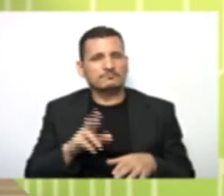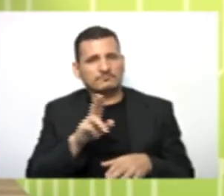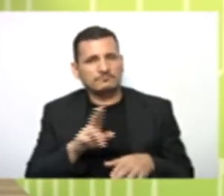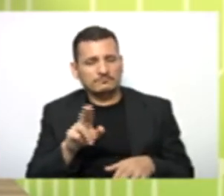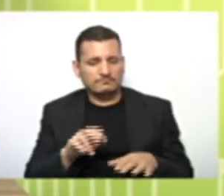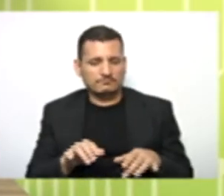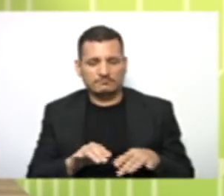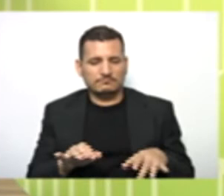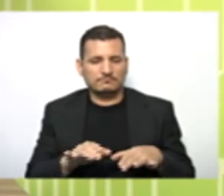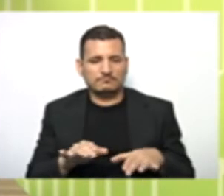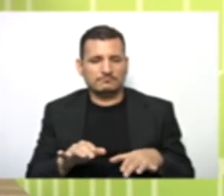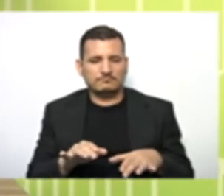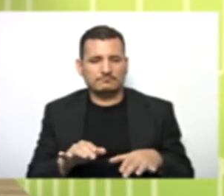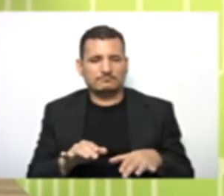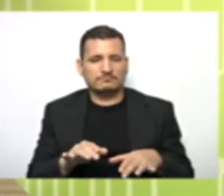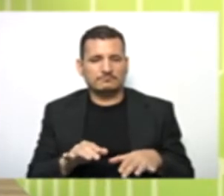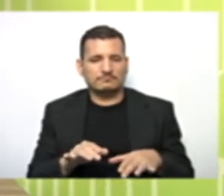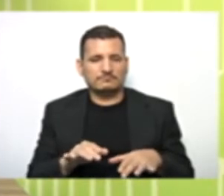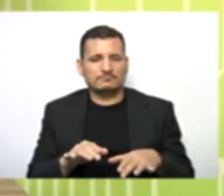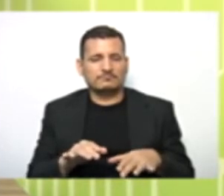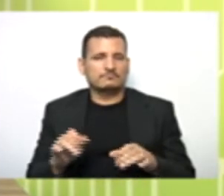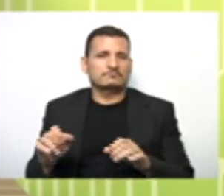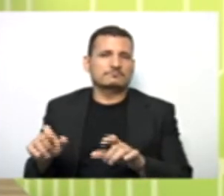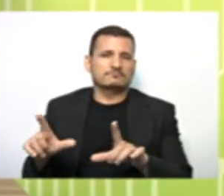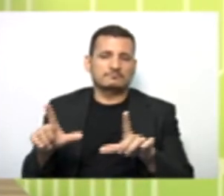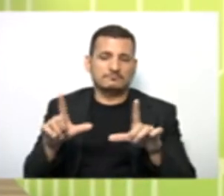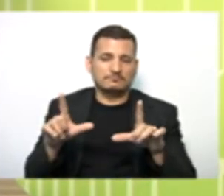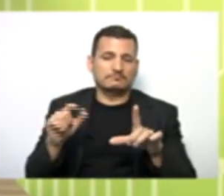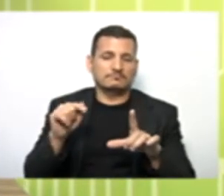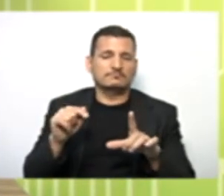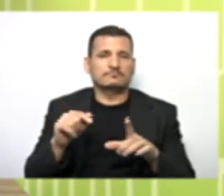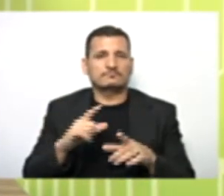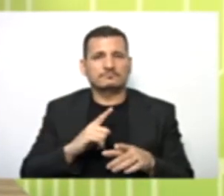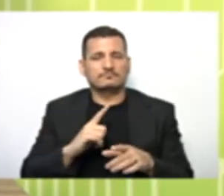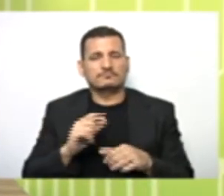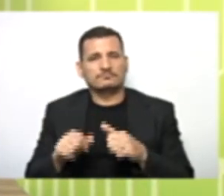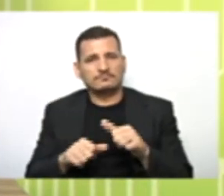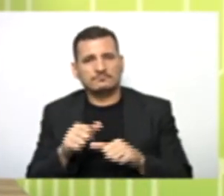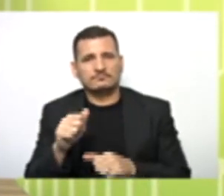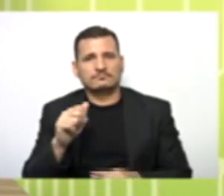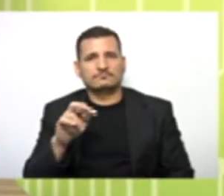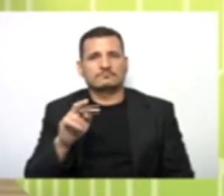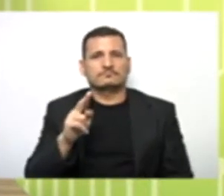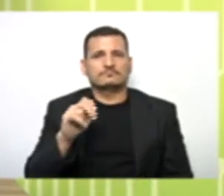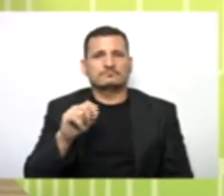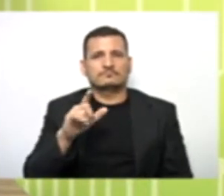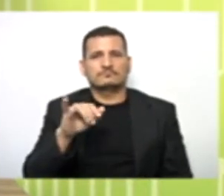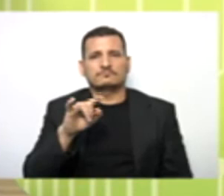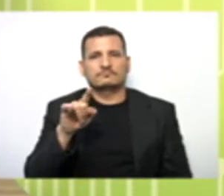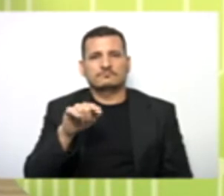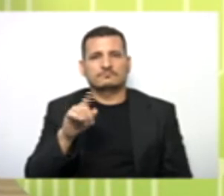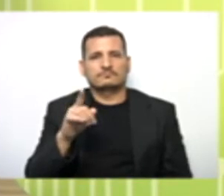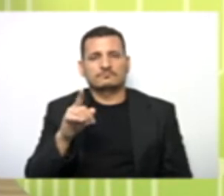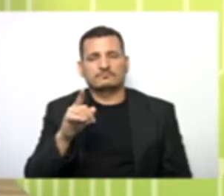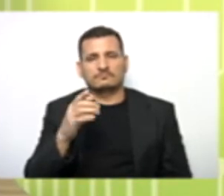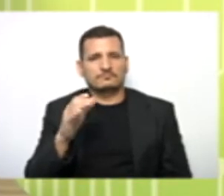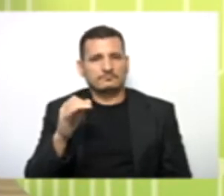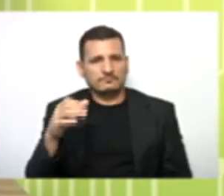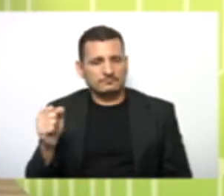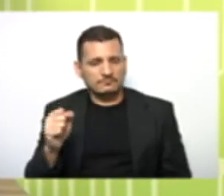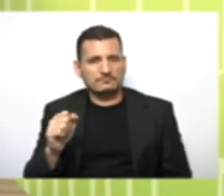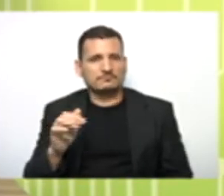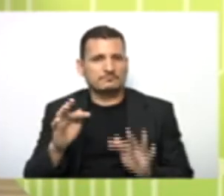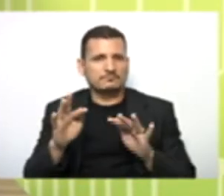tal, e de repente ele fala para você, olha, atualizações de vírus foram finalizadas, né? Ou